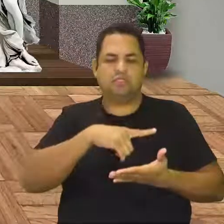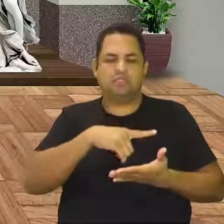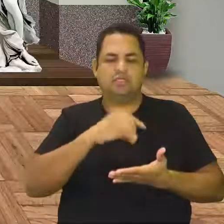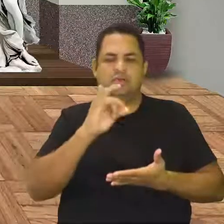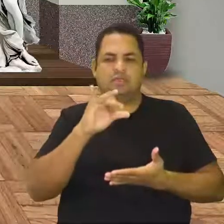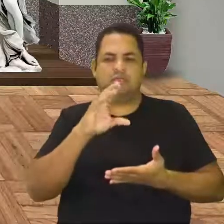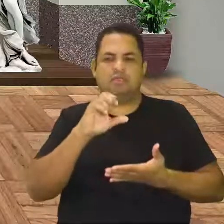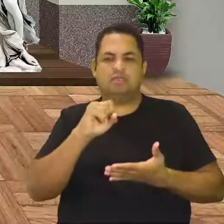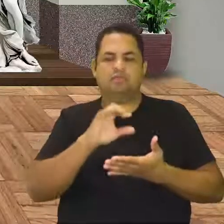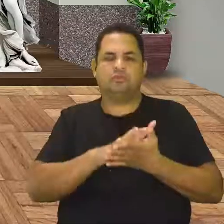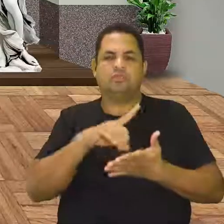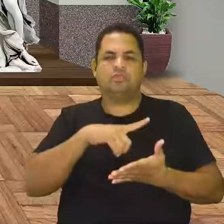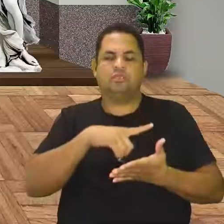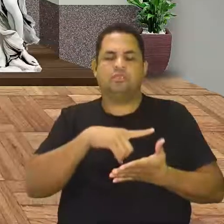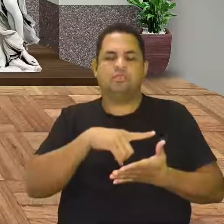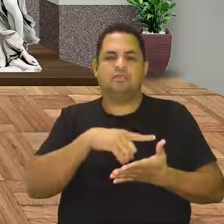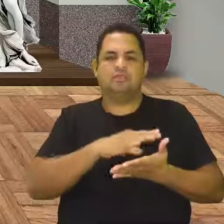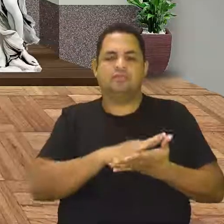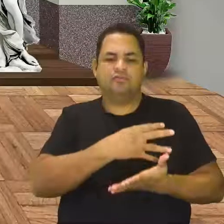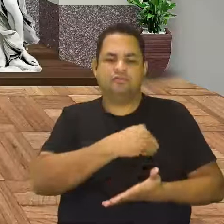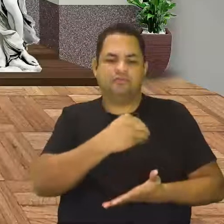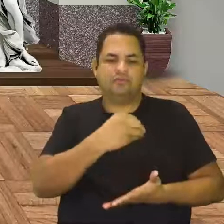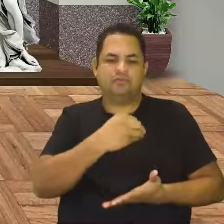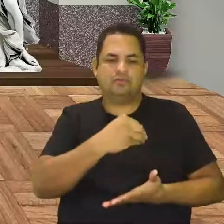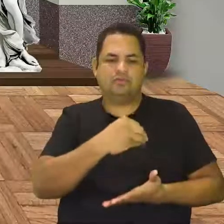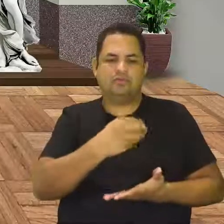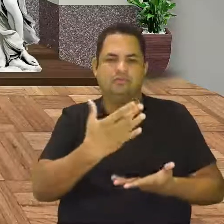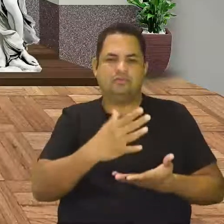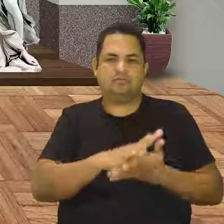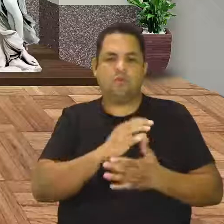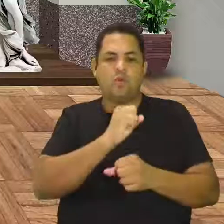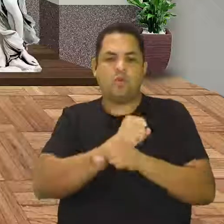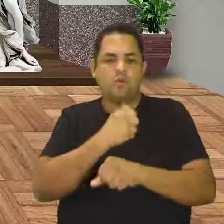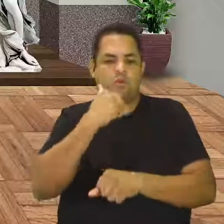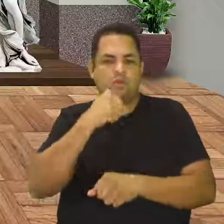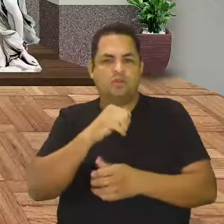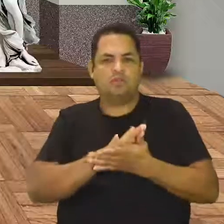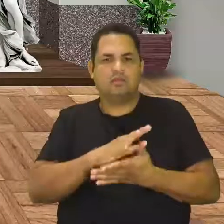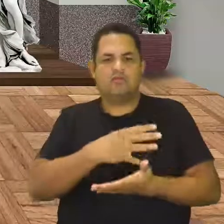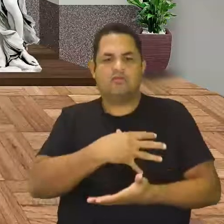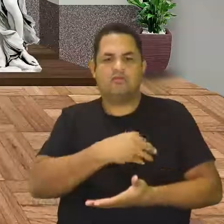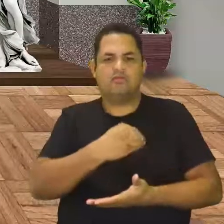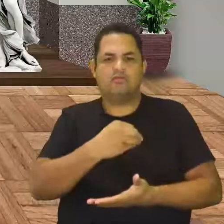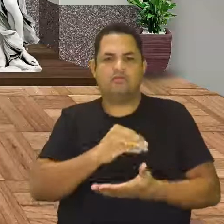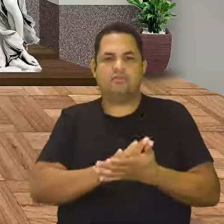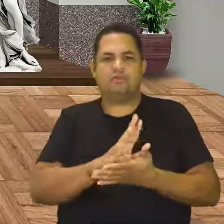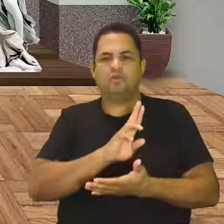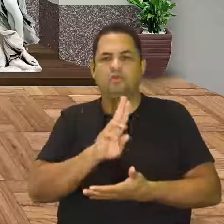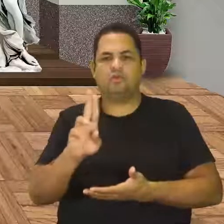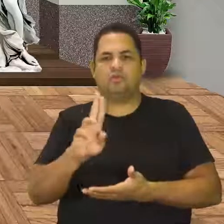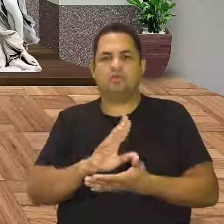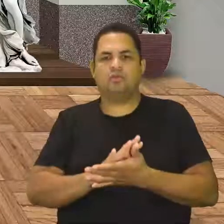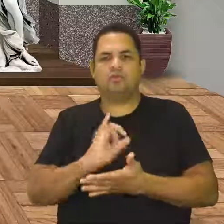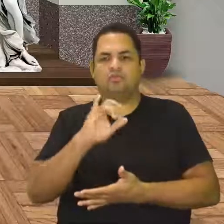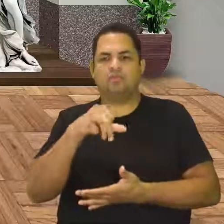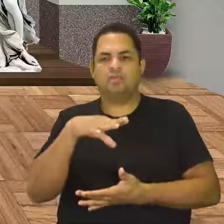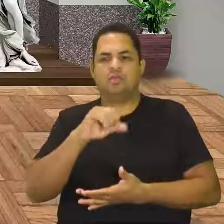uma escrava, com Agar. Nós estamos falando do filho de Abraão, chamado